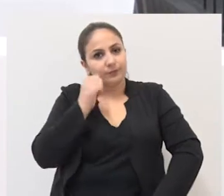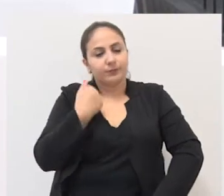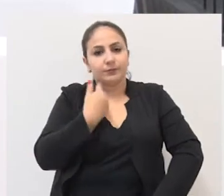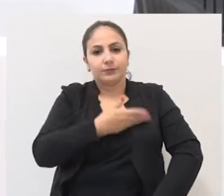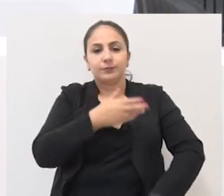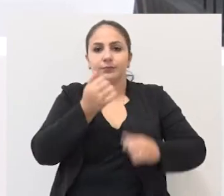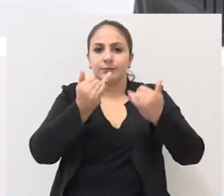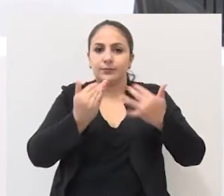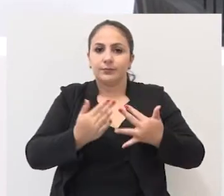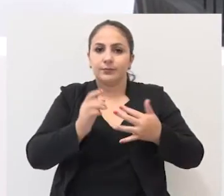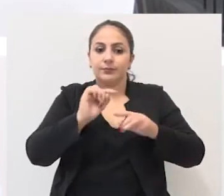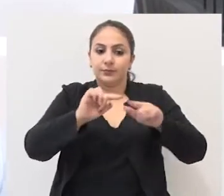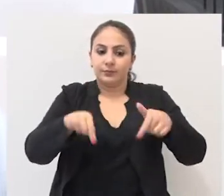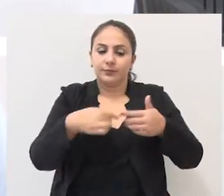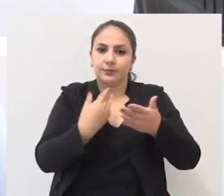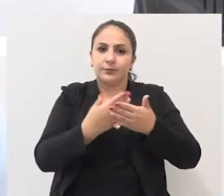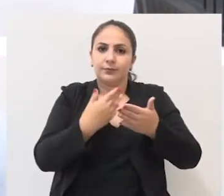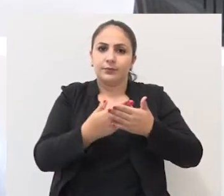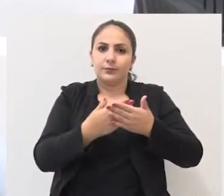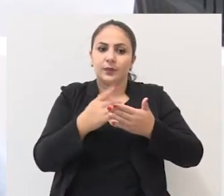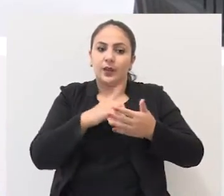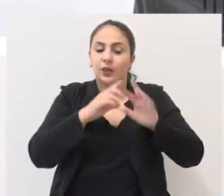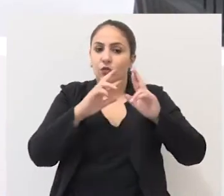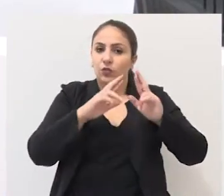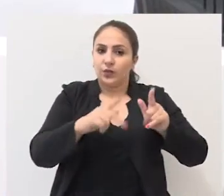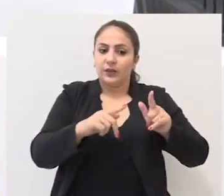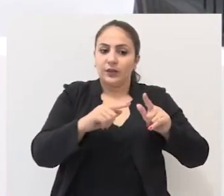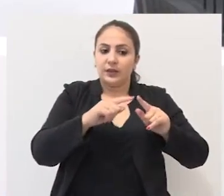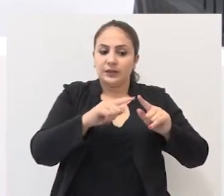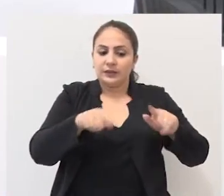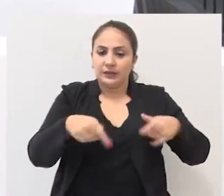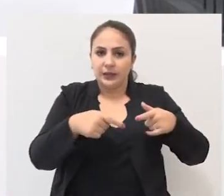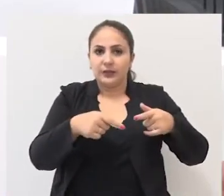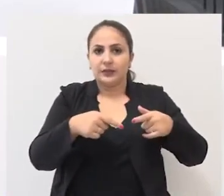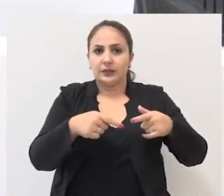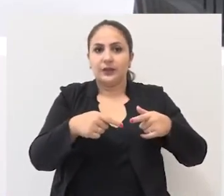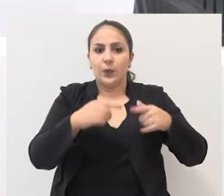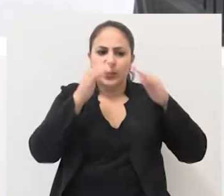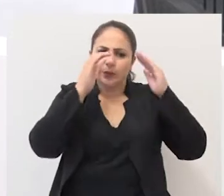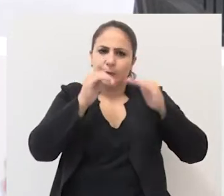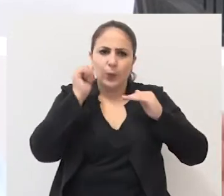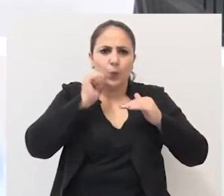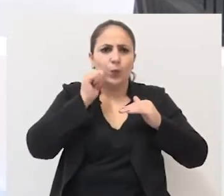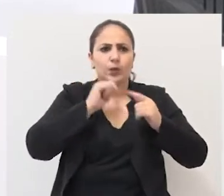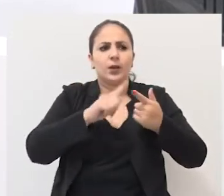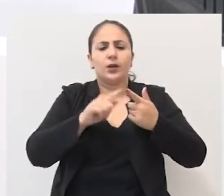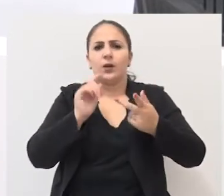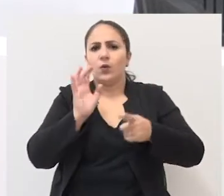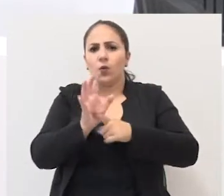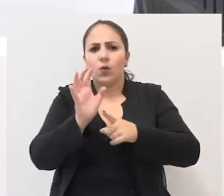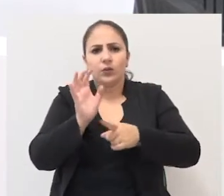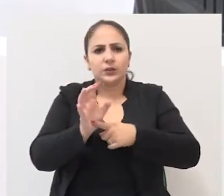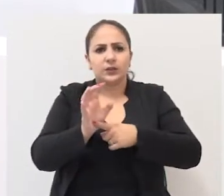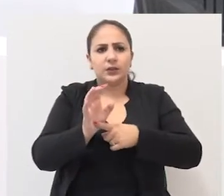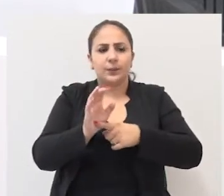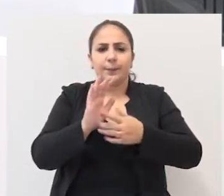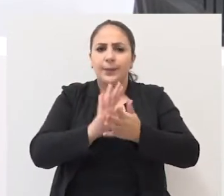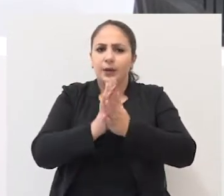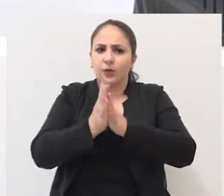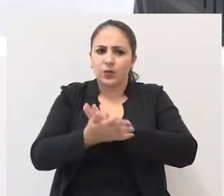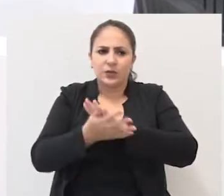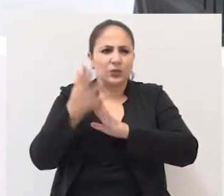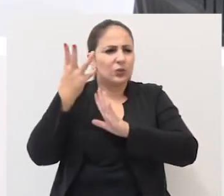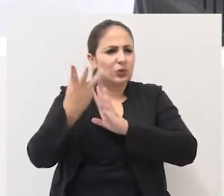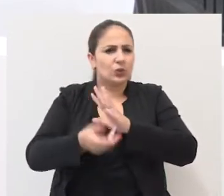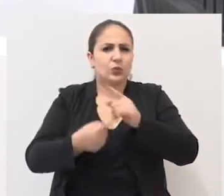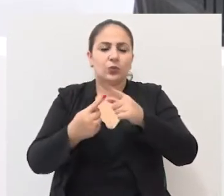gente especifica que em sala de aula seja tratada a diferença entre os gêneros masculino e feminino, o respeito à mulher, o combate ao machismo, ao preconceito, esse tipo